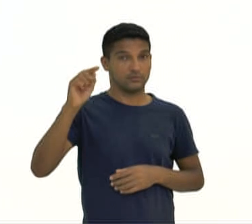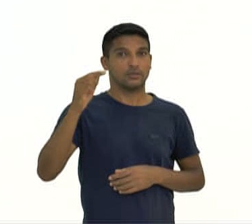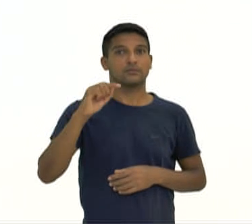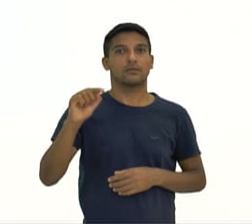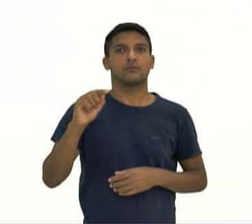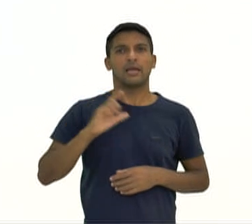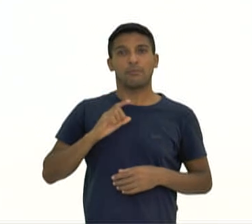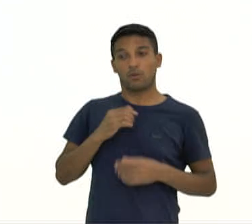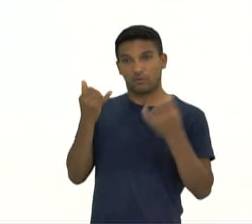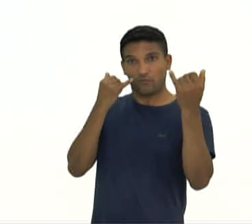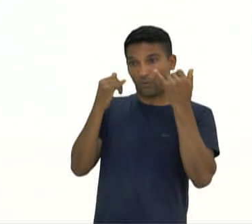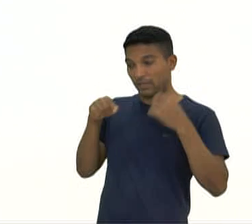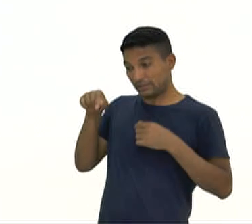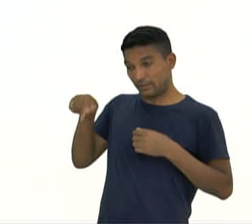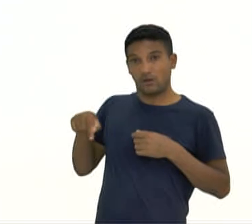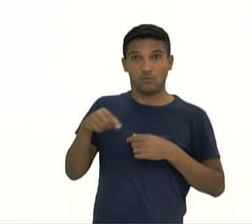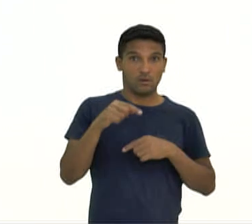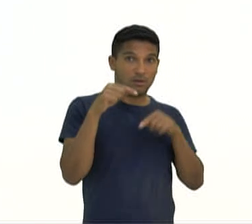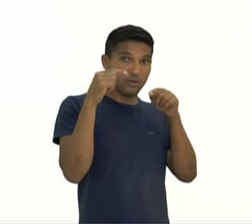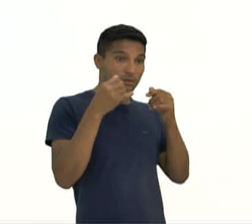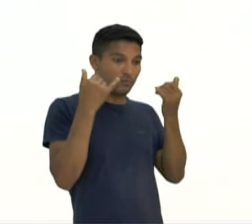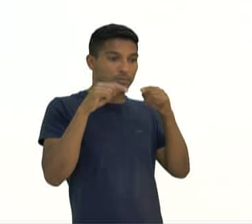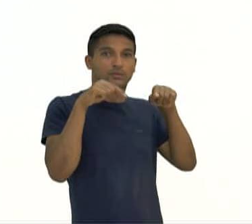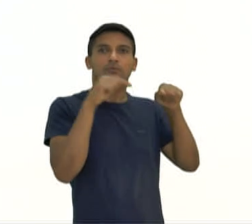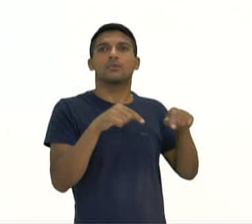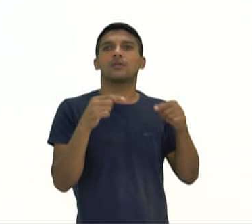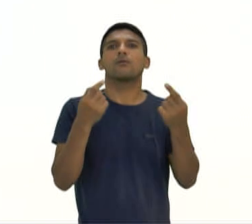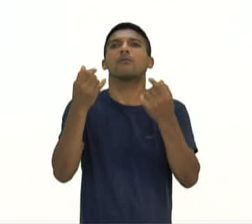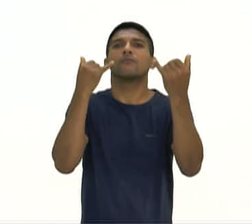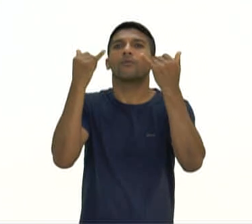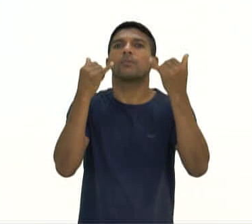é a relevância dessas informações?